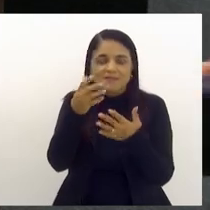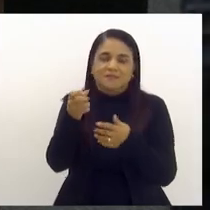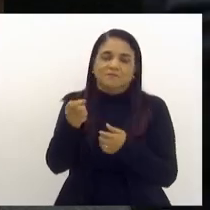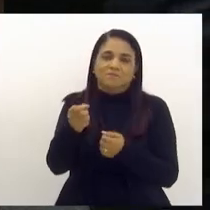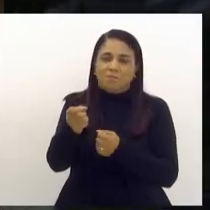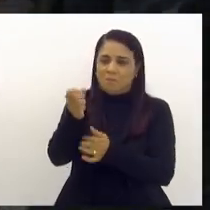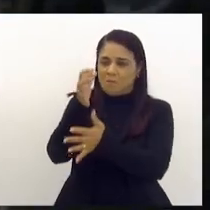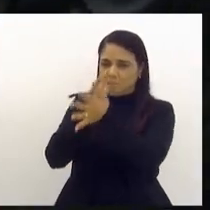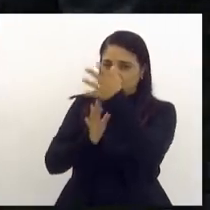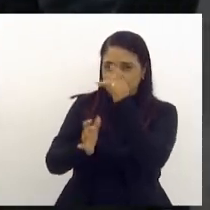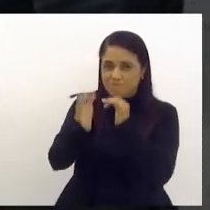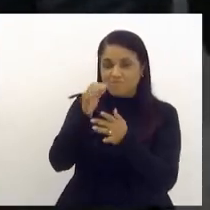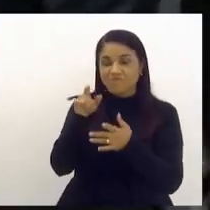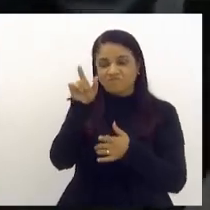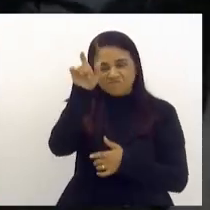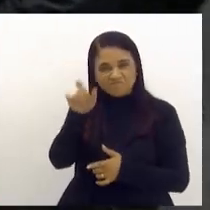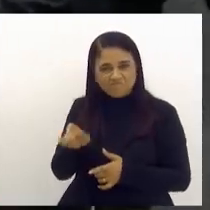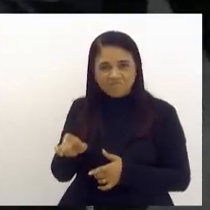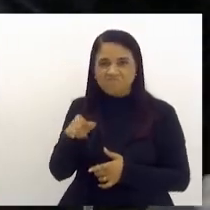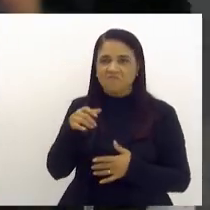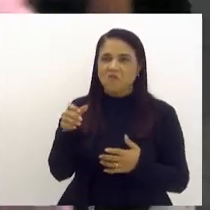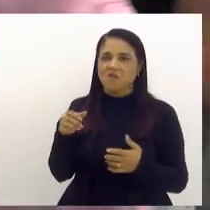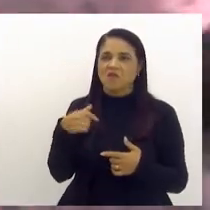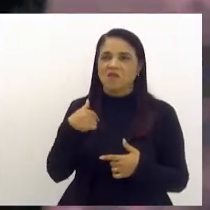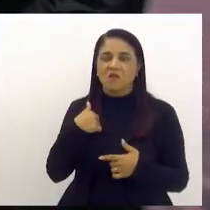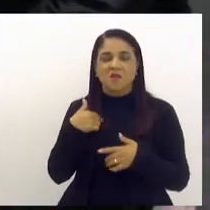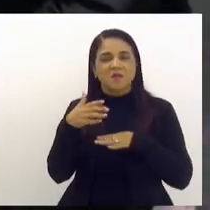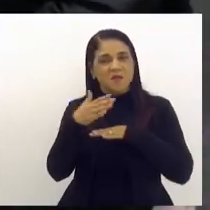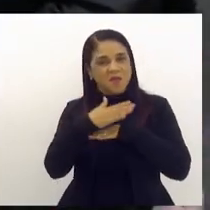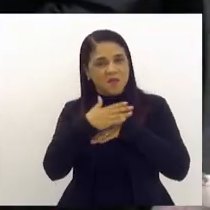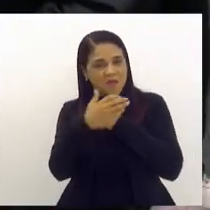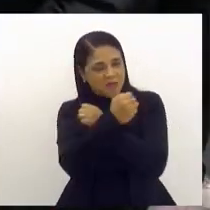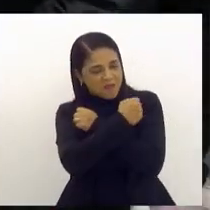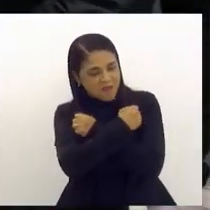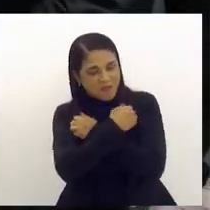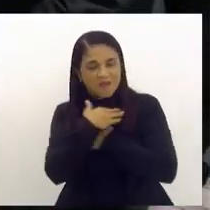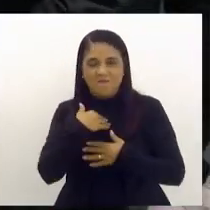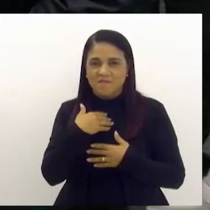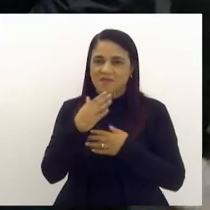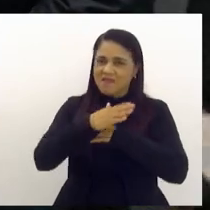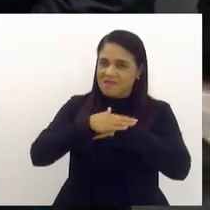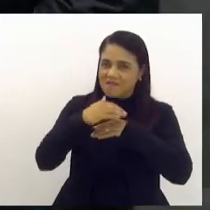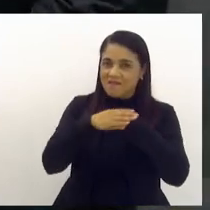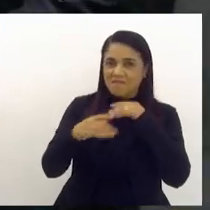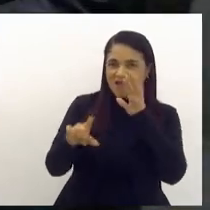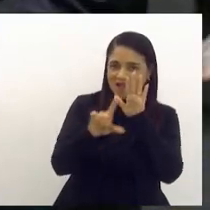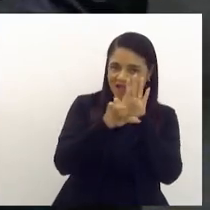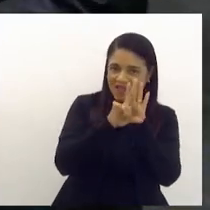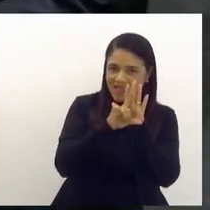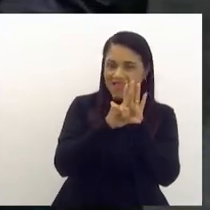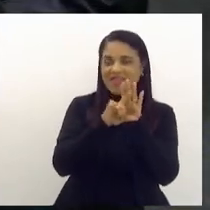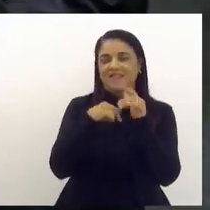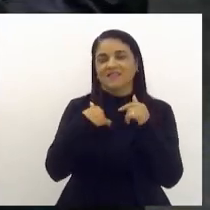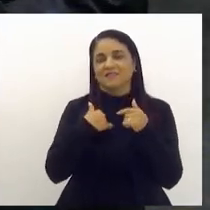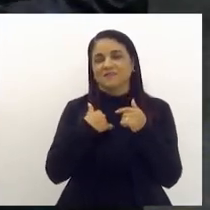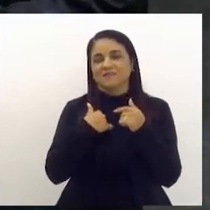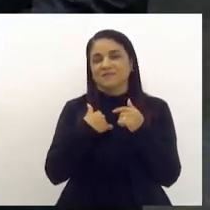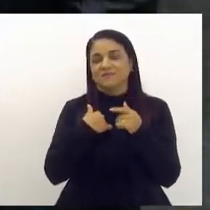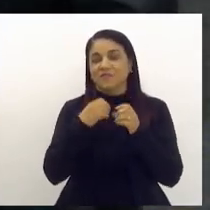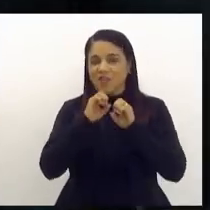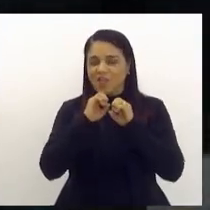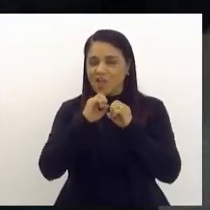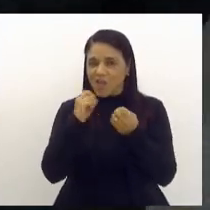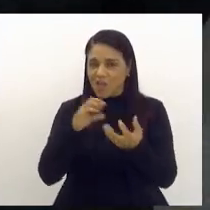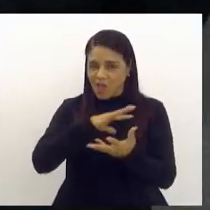palavras. Vossa Excelência, eu sei que tem um grande apreço por mim, pelas nossas leis ecológicas, que Vossa Excelência sempre dá